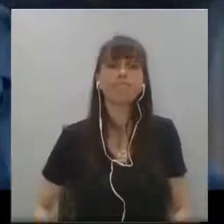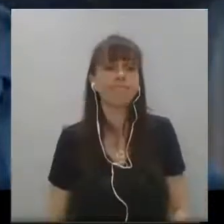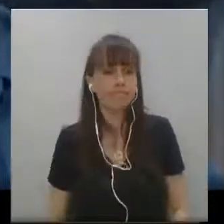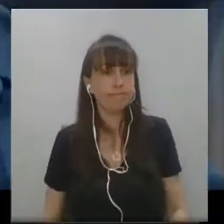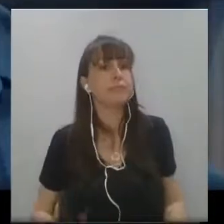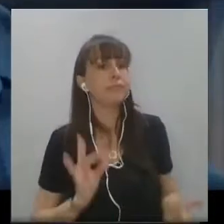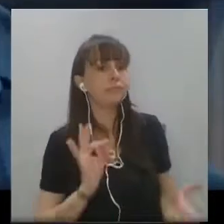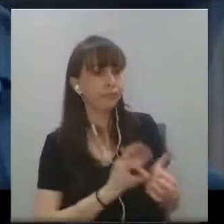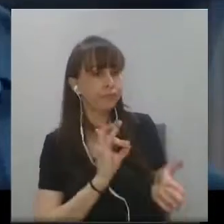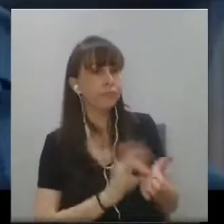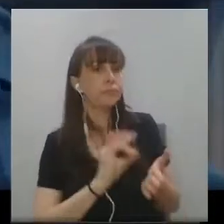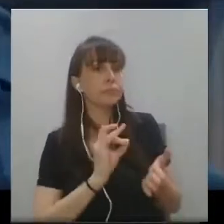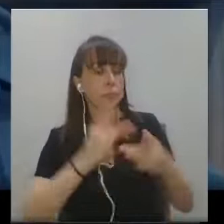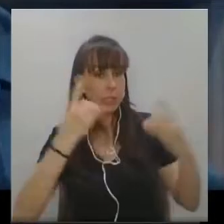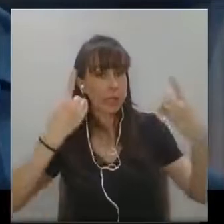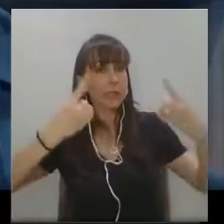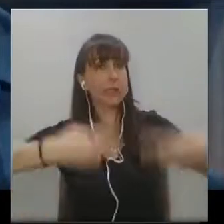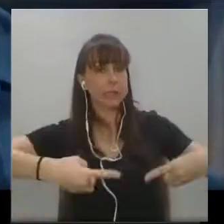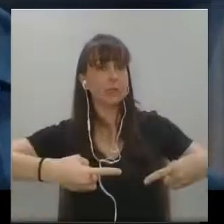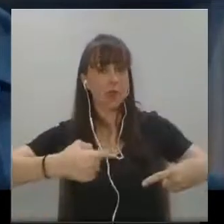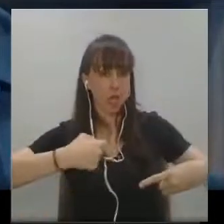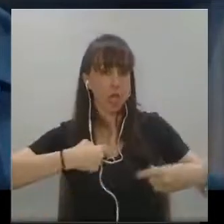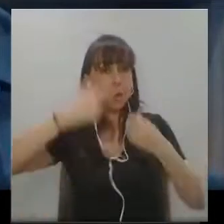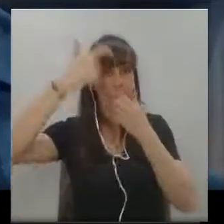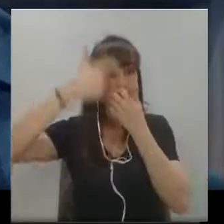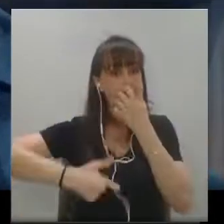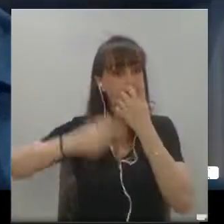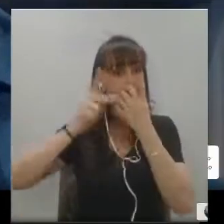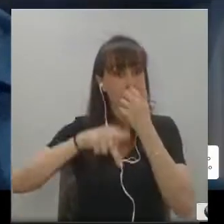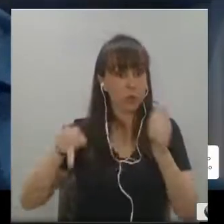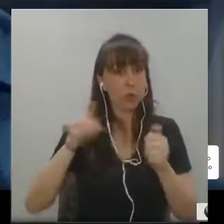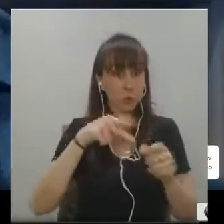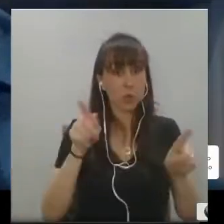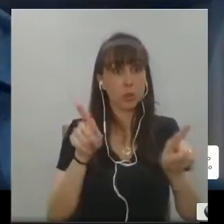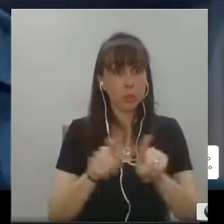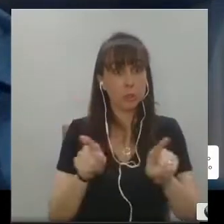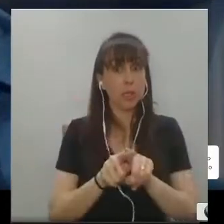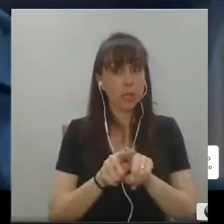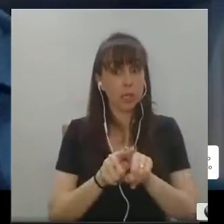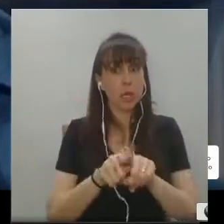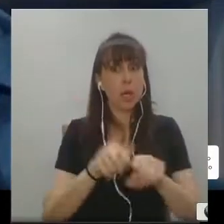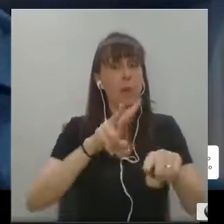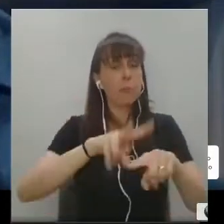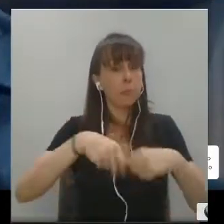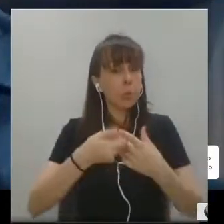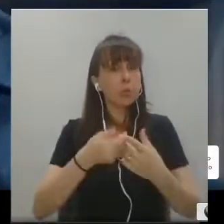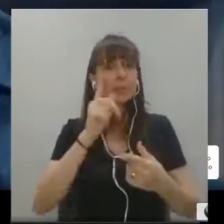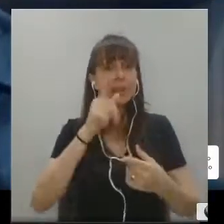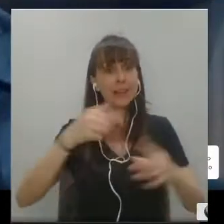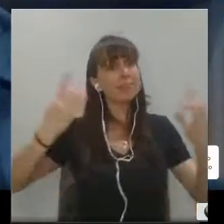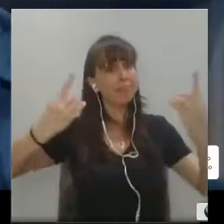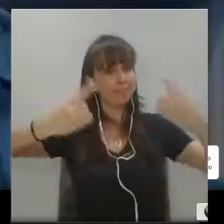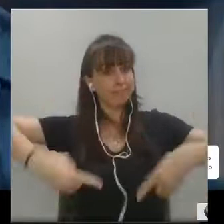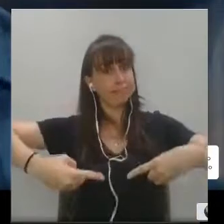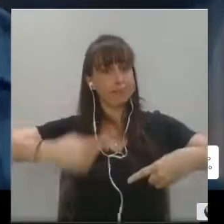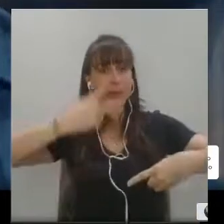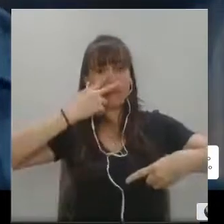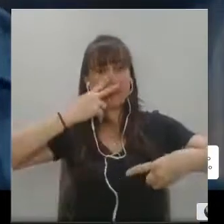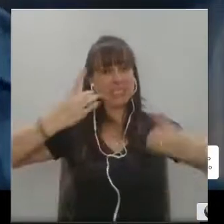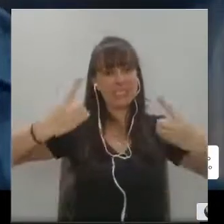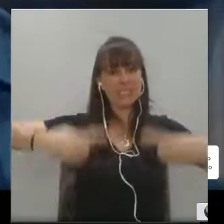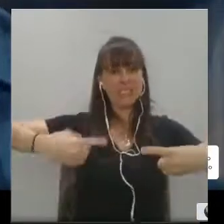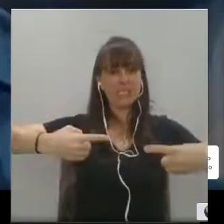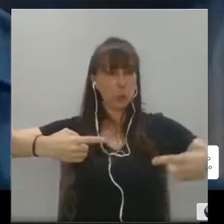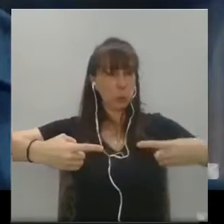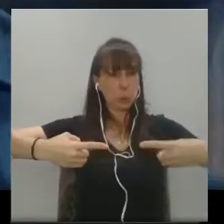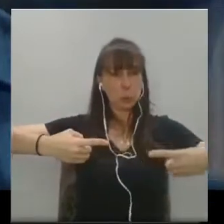Até para mim mesmo também, que eu também sou professor, então é um desafio do professor cotidianamente competir com